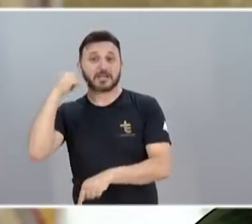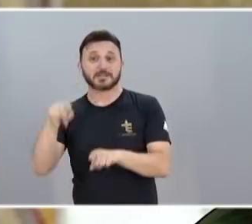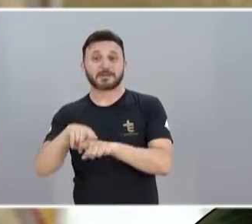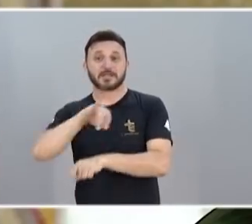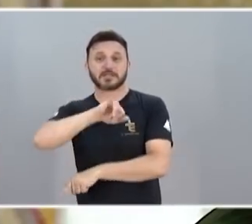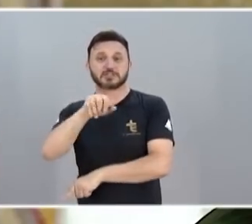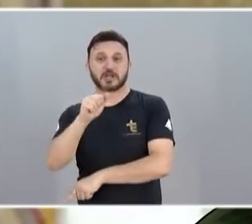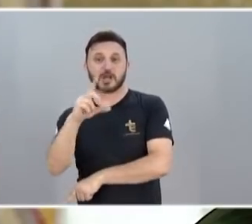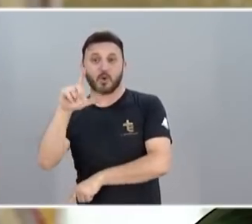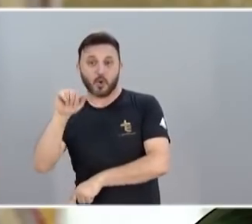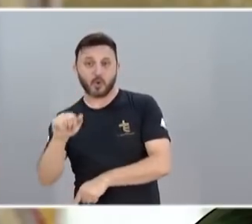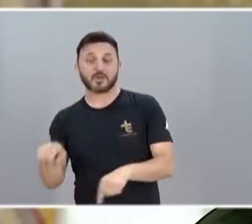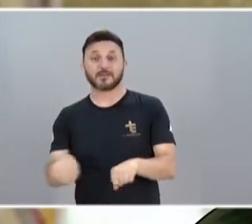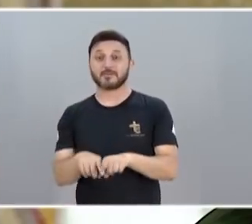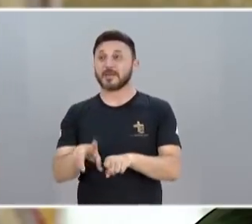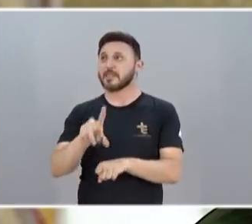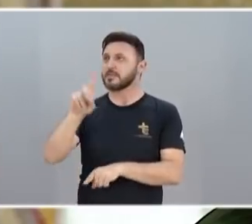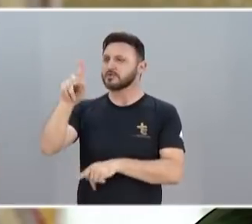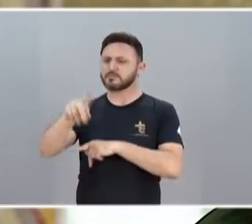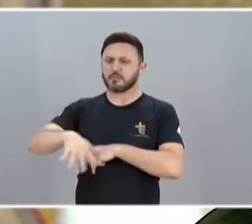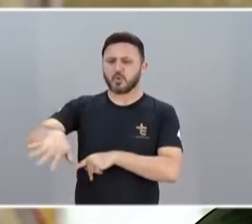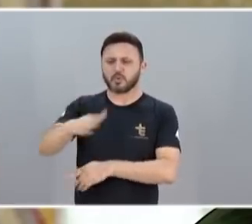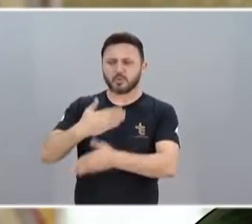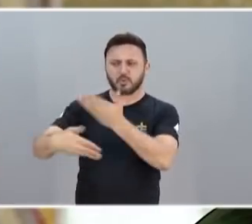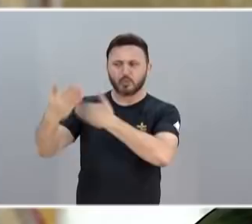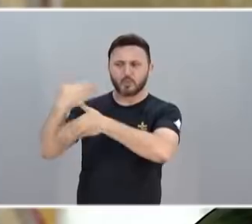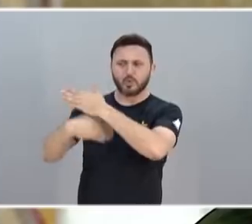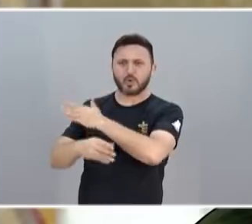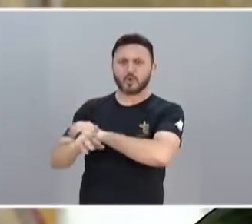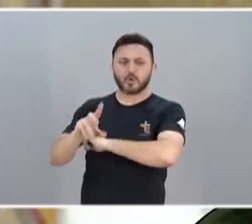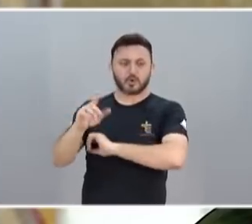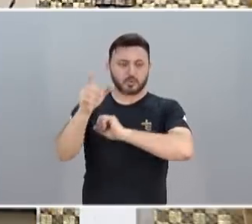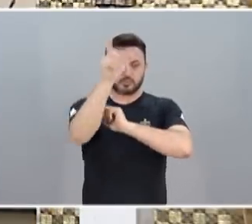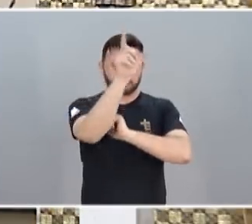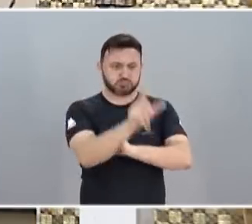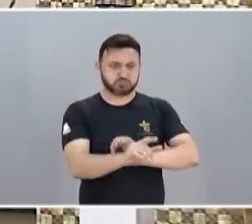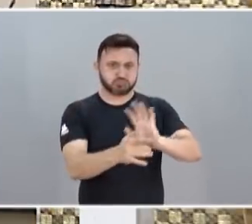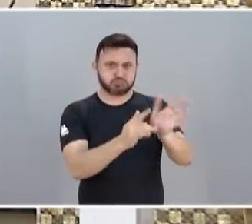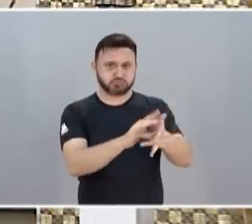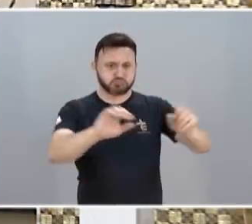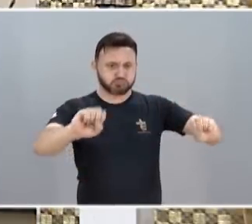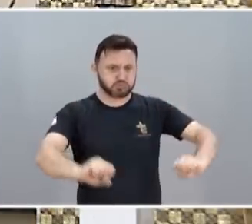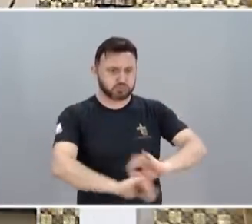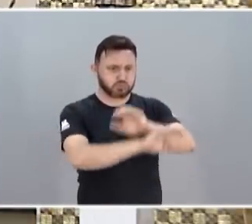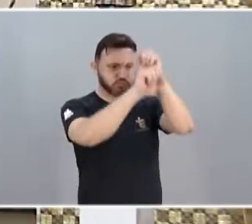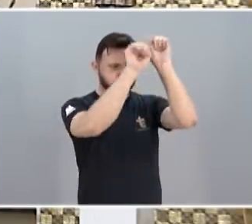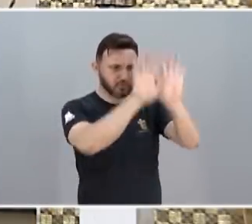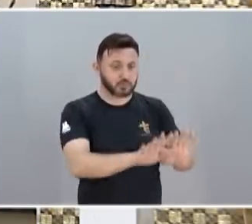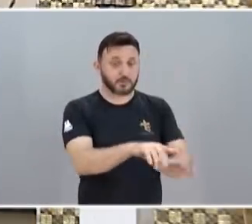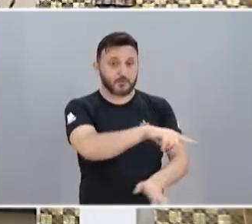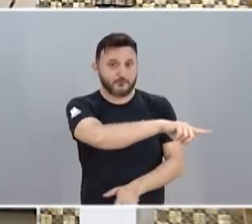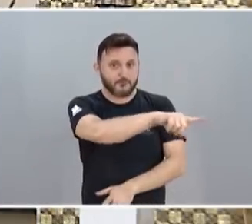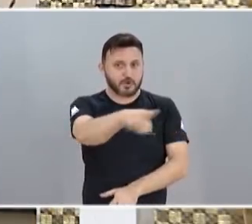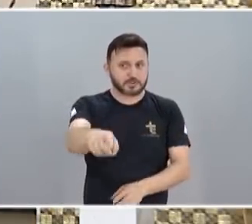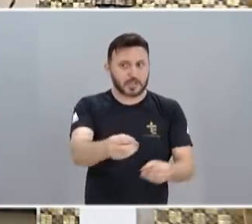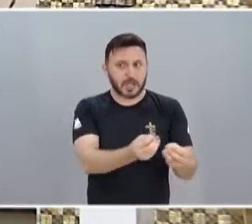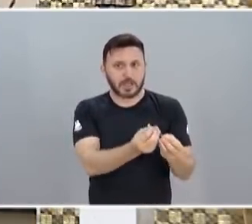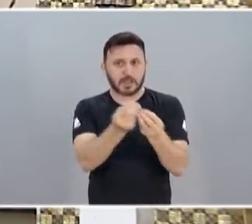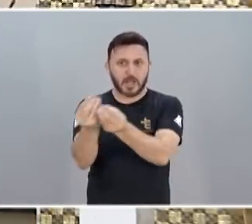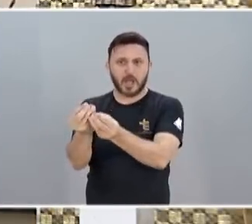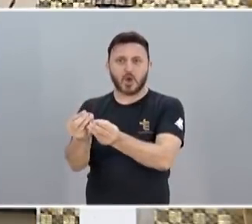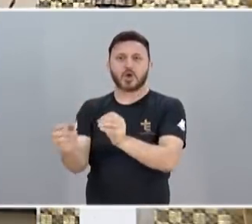Deus de nossos antepassados, glorificou o seu servo Jesus. Vós o entregastes